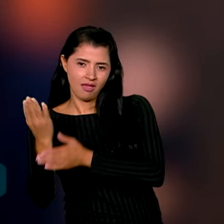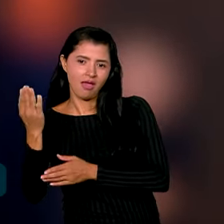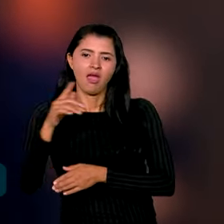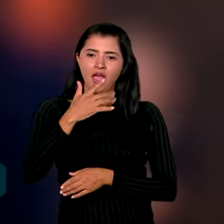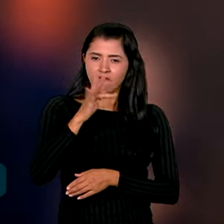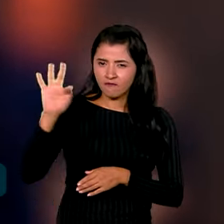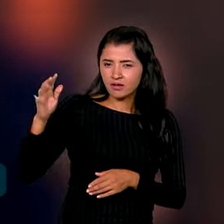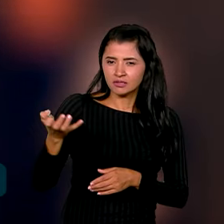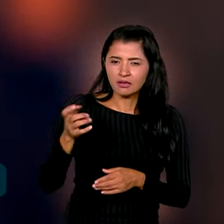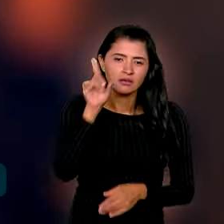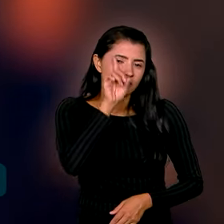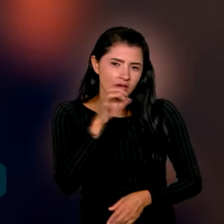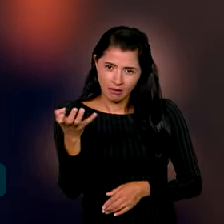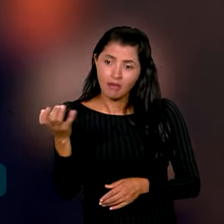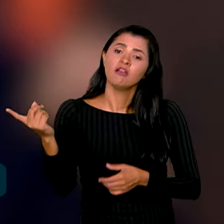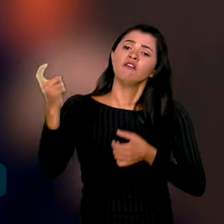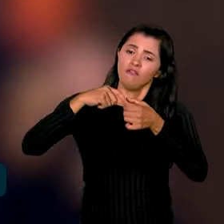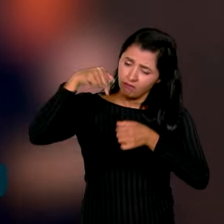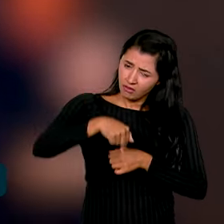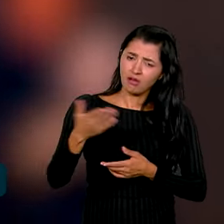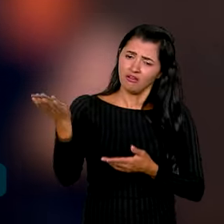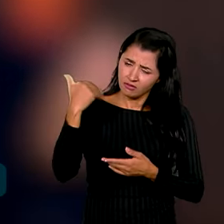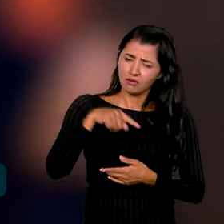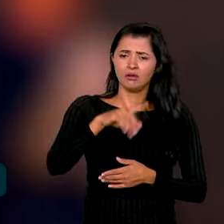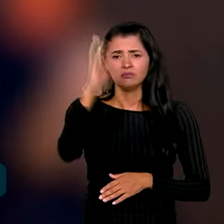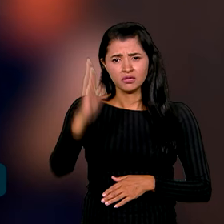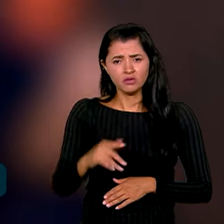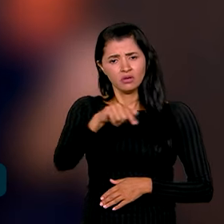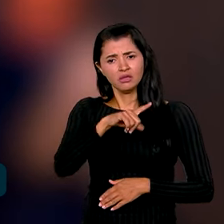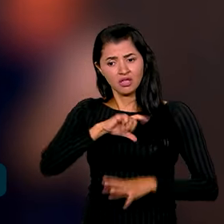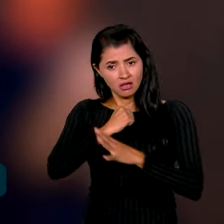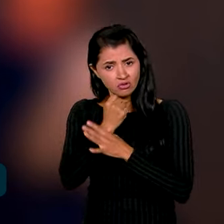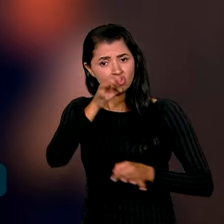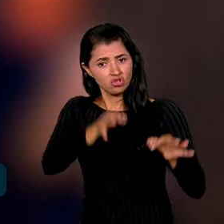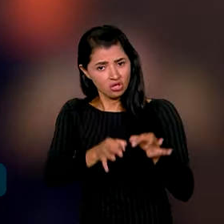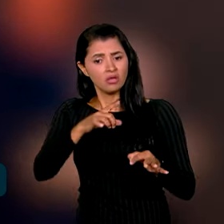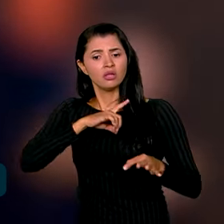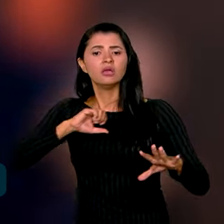quer produzir, os Estados Unidos, vem para o Brasil. Aqui nós temos, sabe, garantia jurídica,